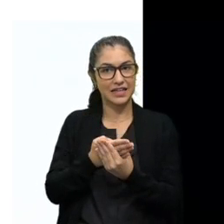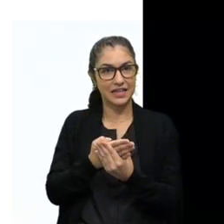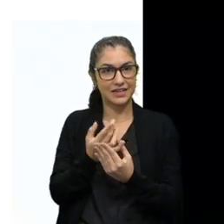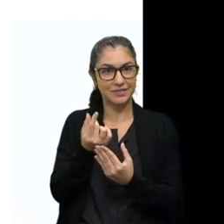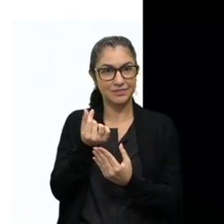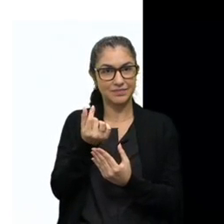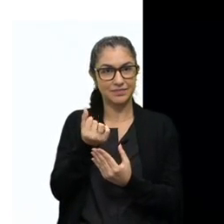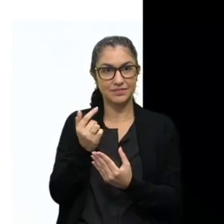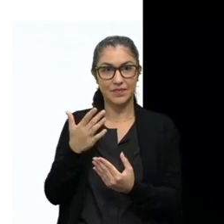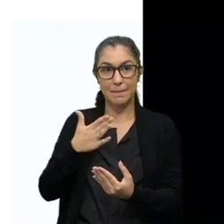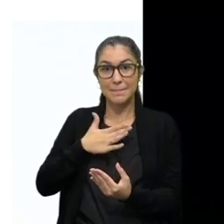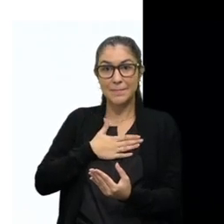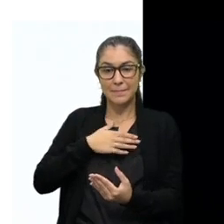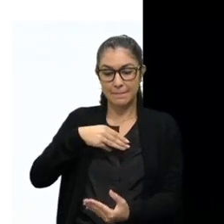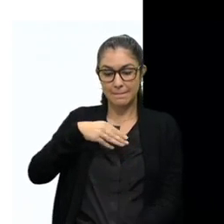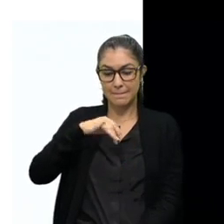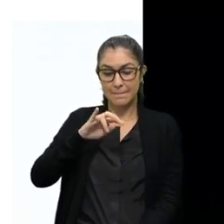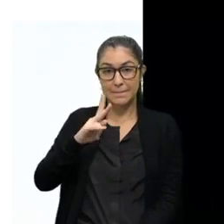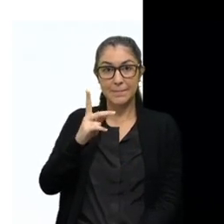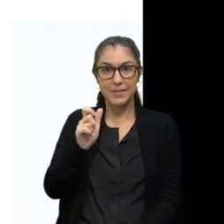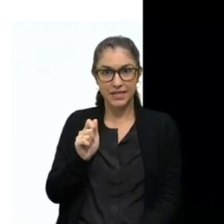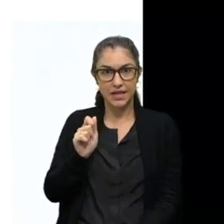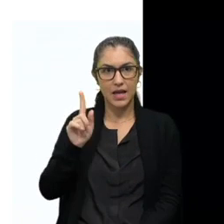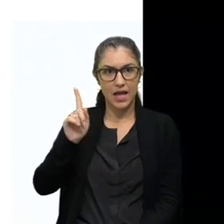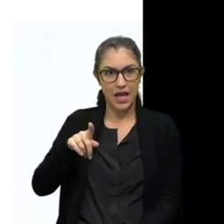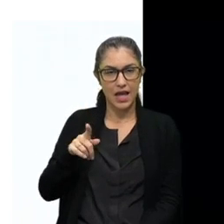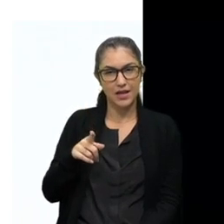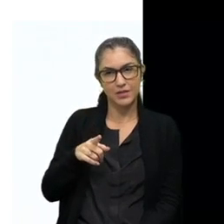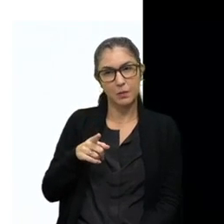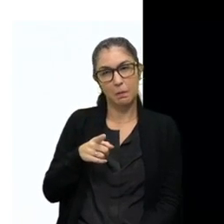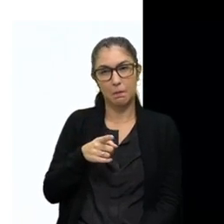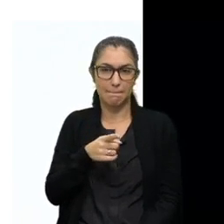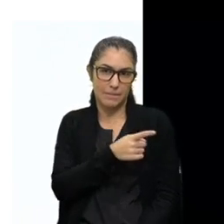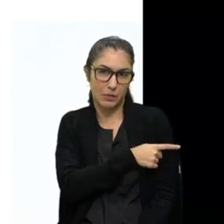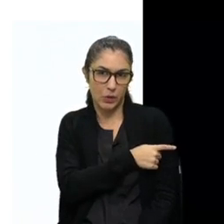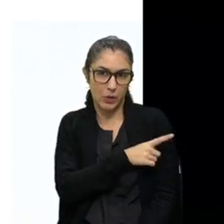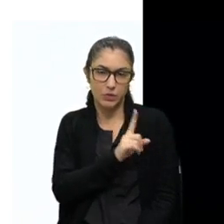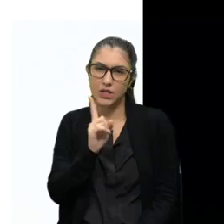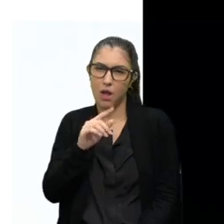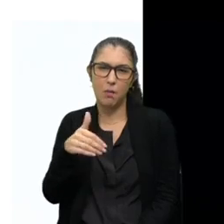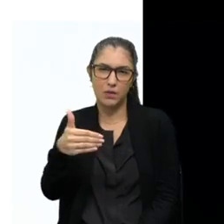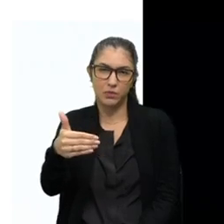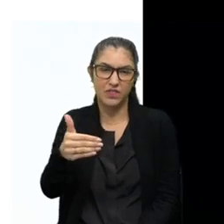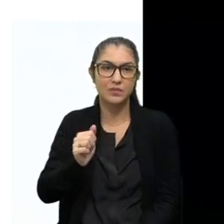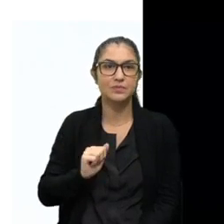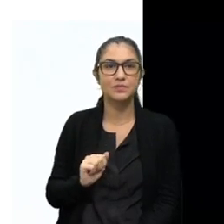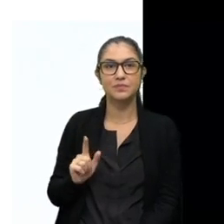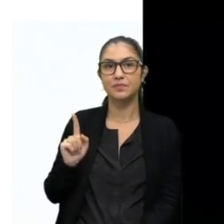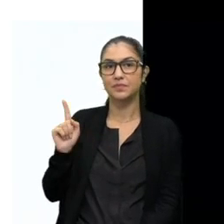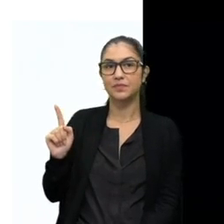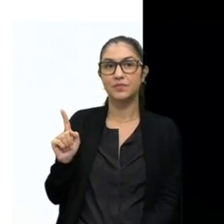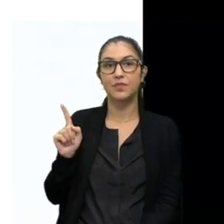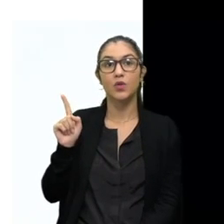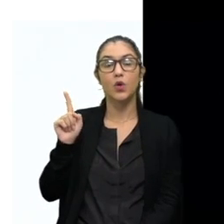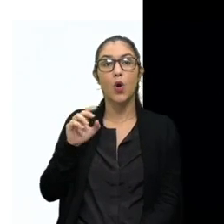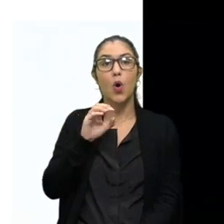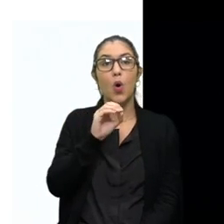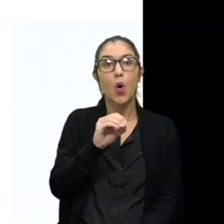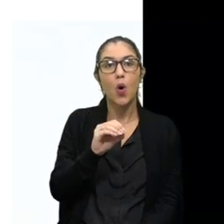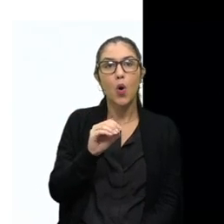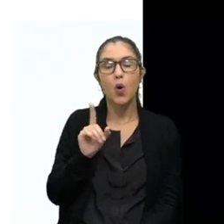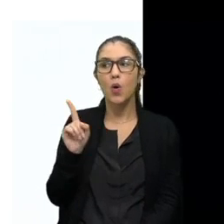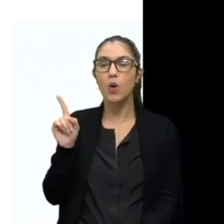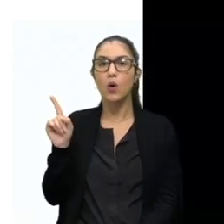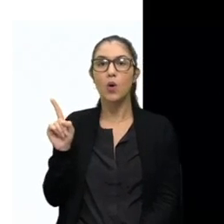preenche aqui, ó, minha. Logicamente, não é no primeiro aninho, né? É uma série mais para frente. O batom, ele